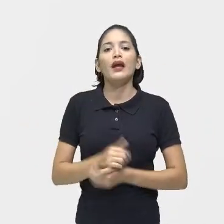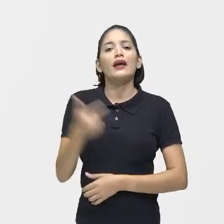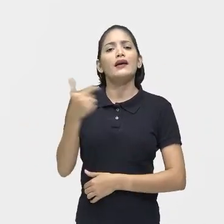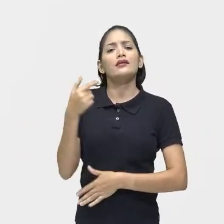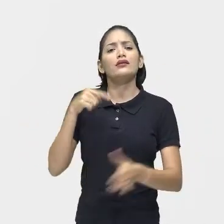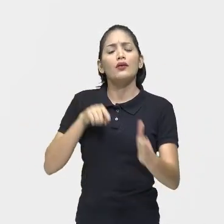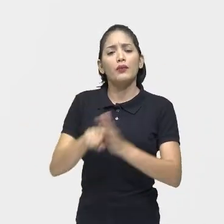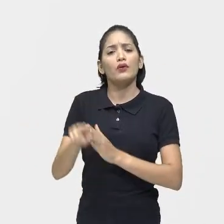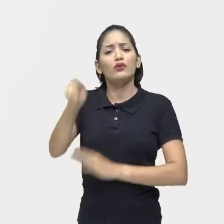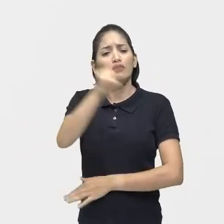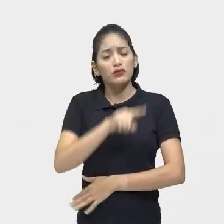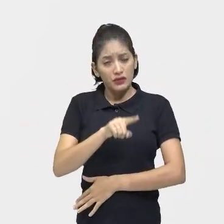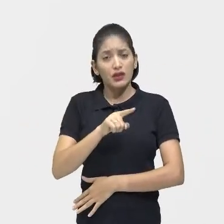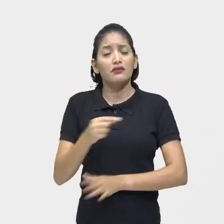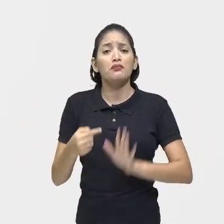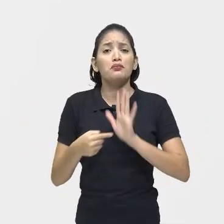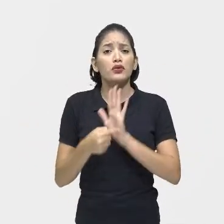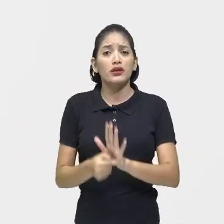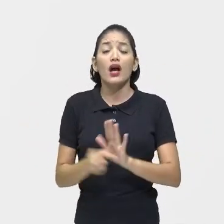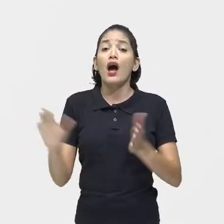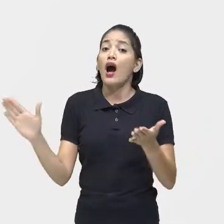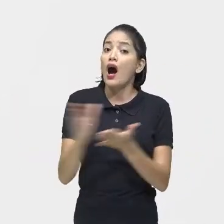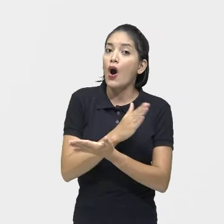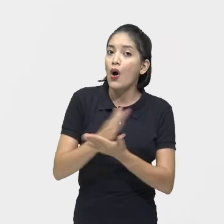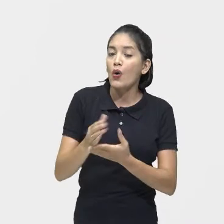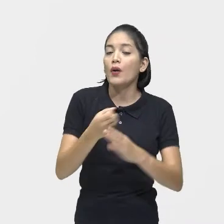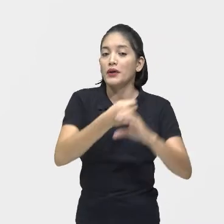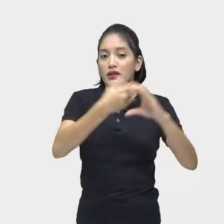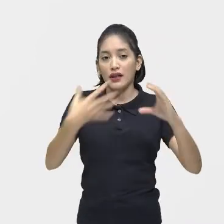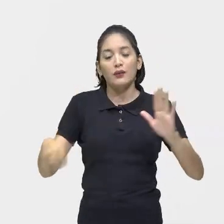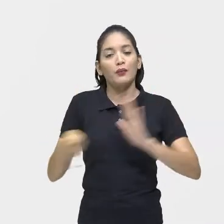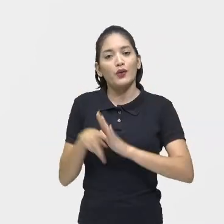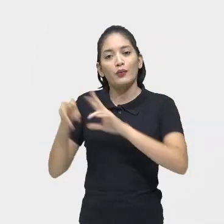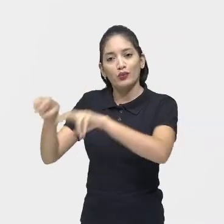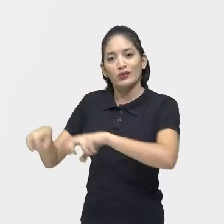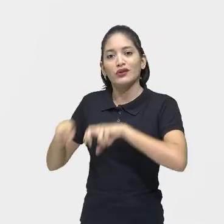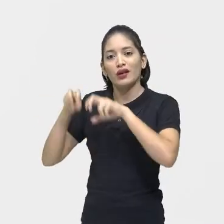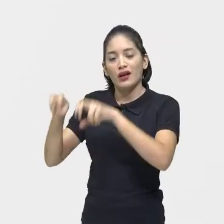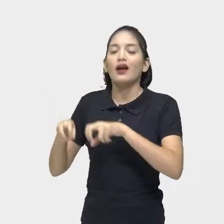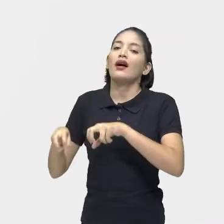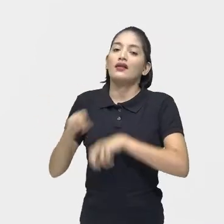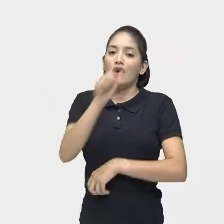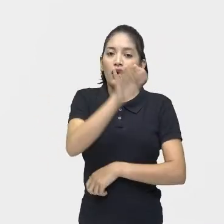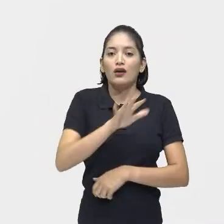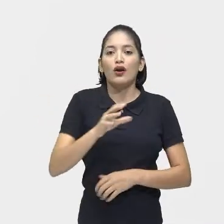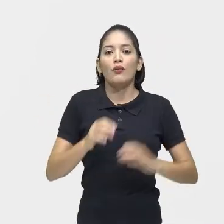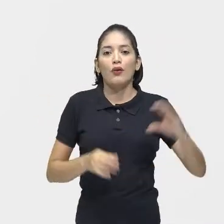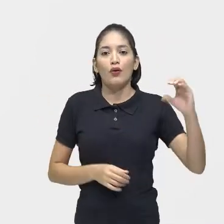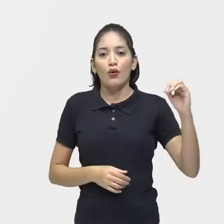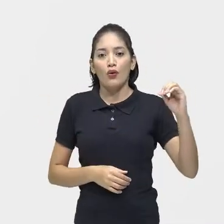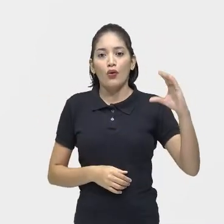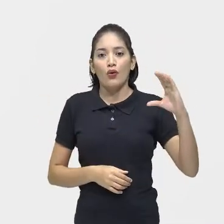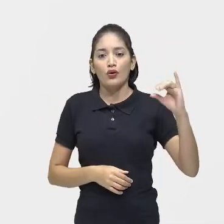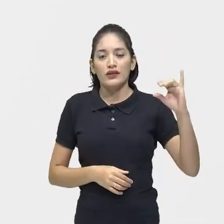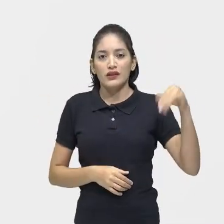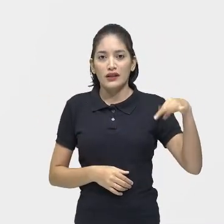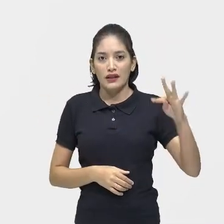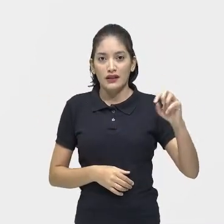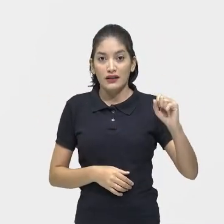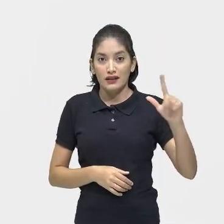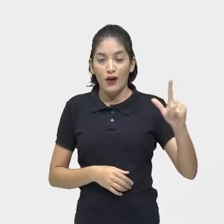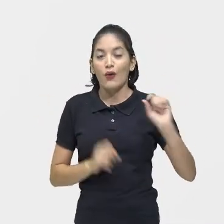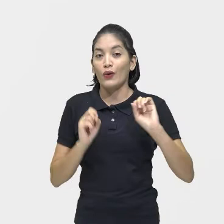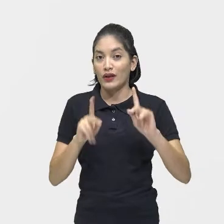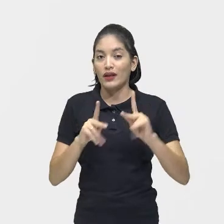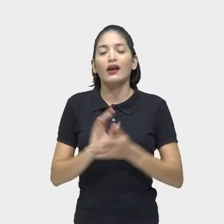você vai citar algumas características aí da agricultura na Europa ocidental, que a gente já viu aí no finalzinho da aula, tá